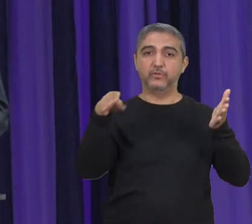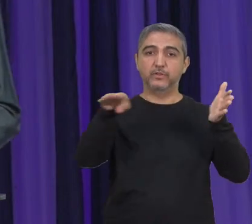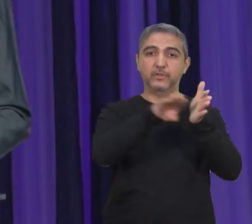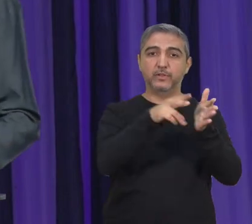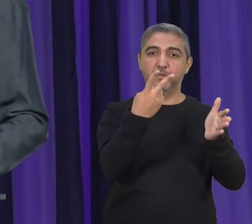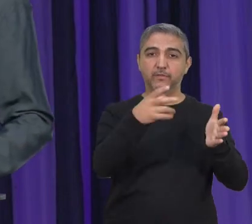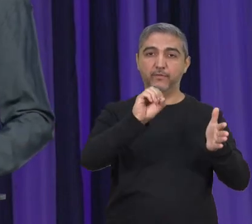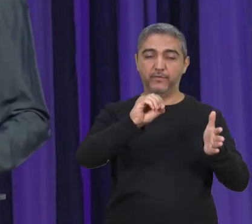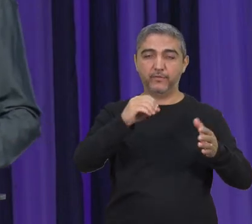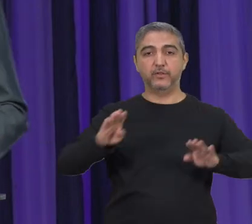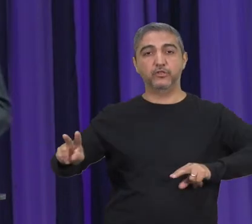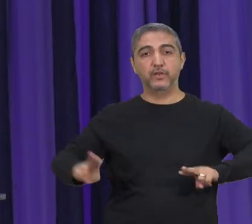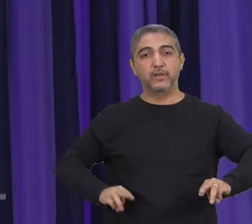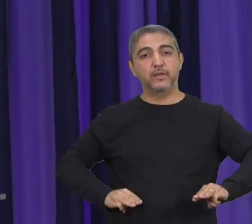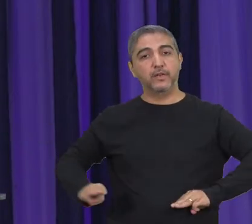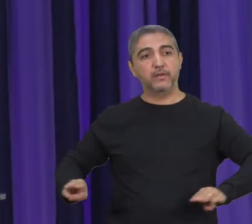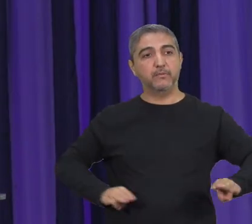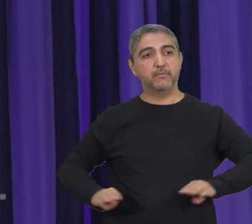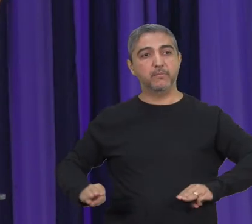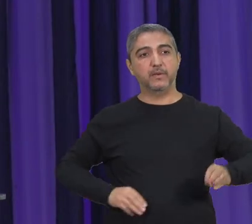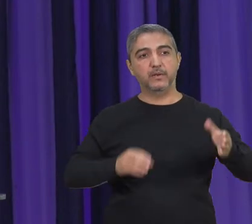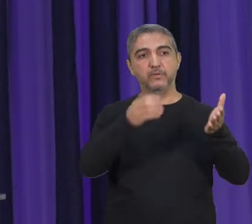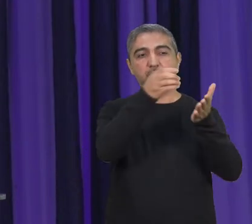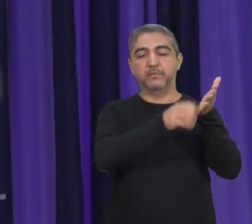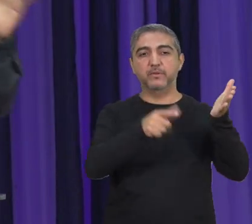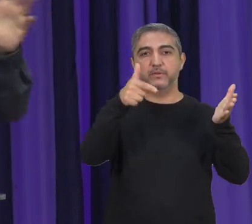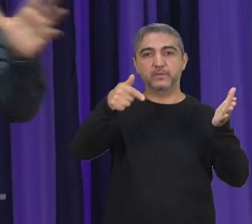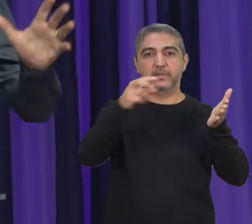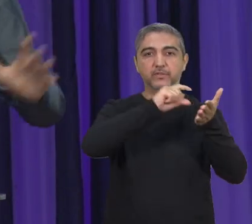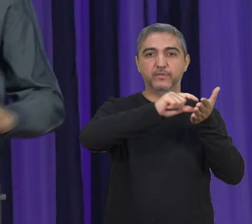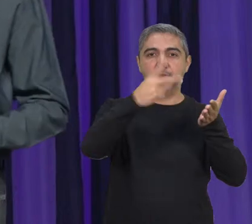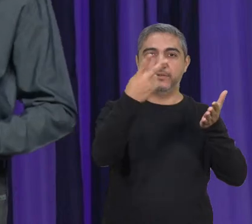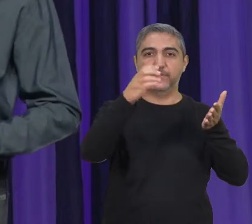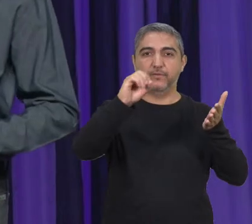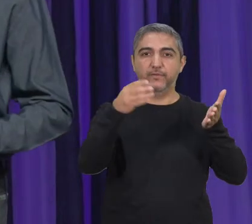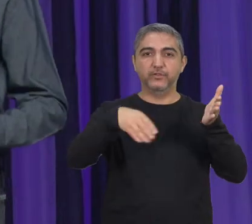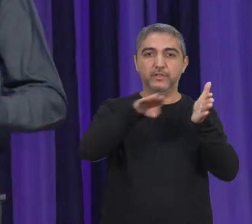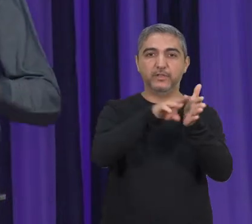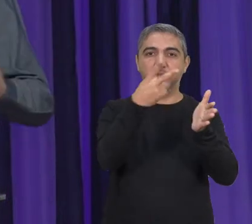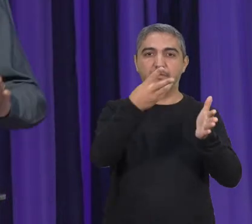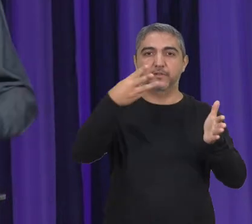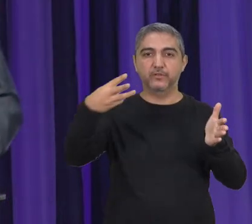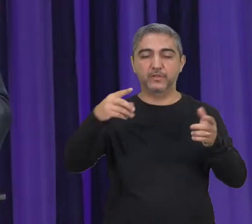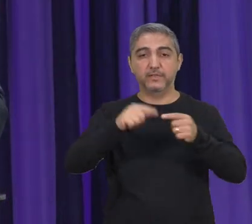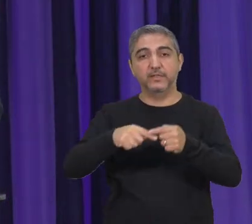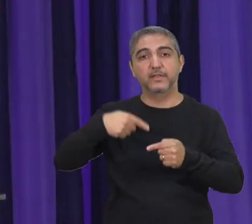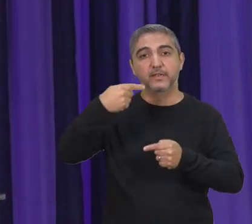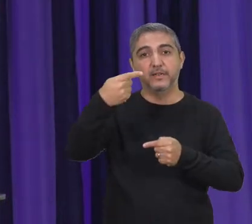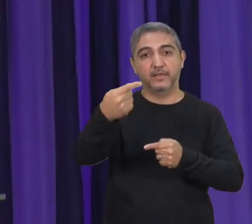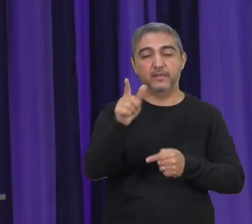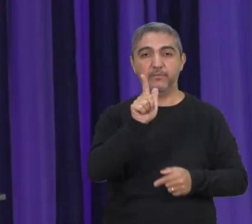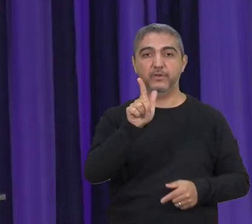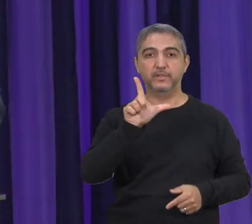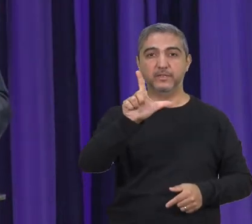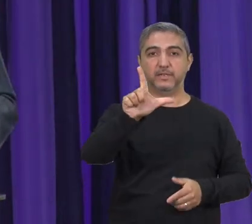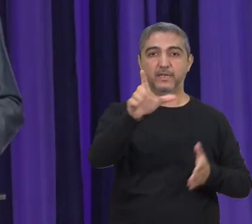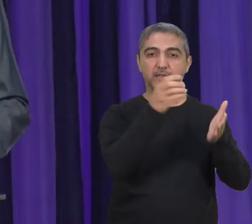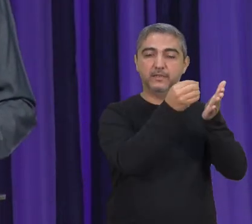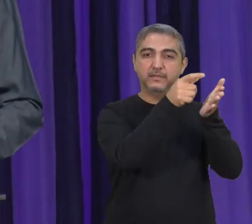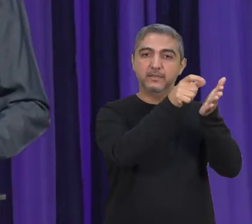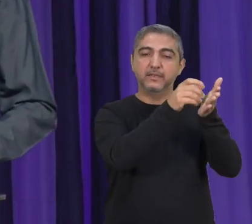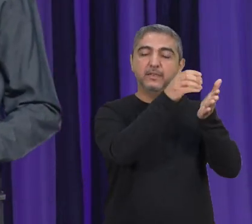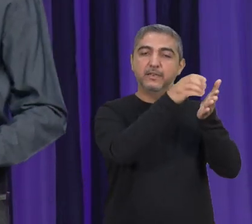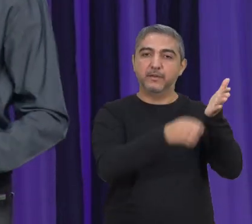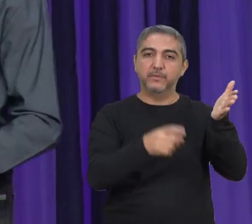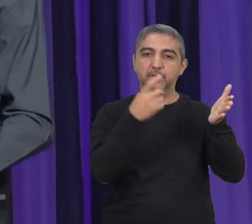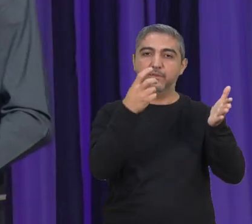23, e Paulo completa essa lista no mesmo contexto do fruto do Espírito, em Gálatas 5, 19 a